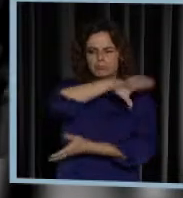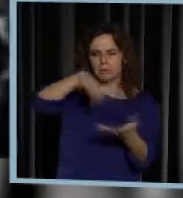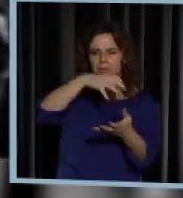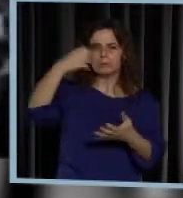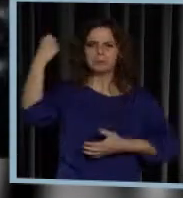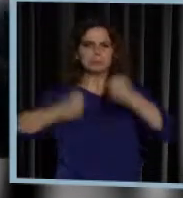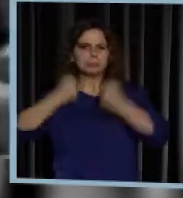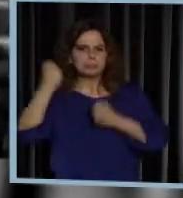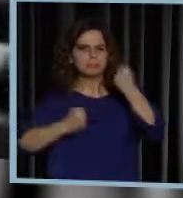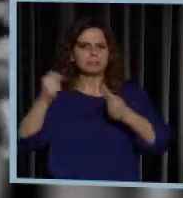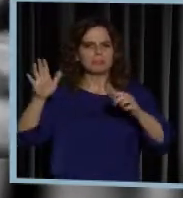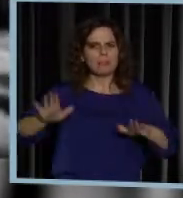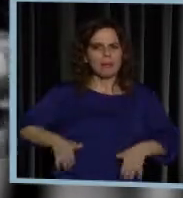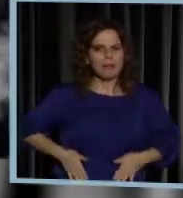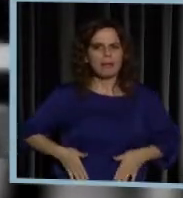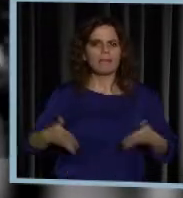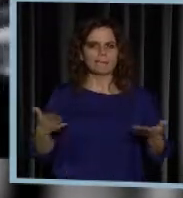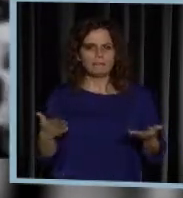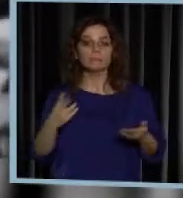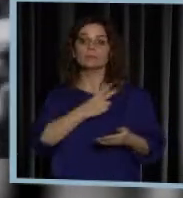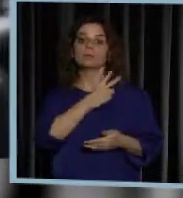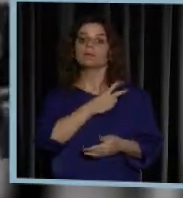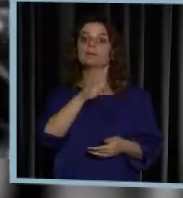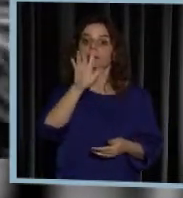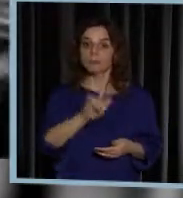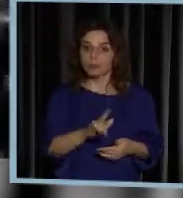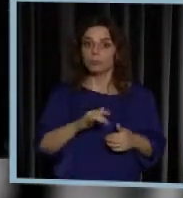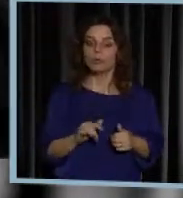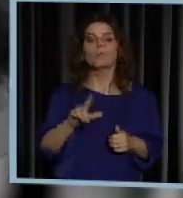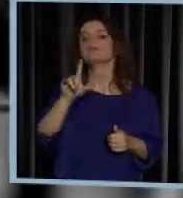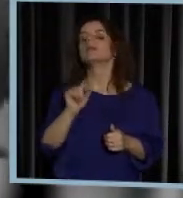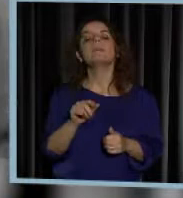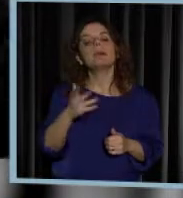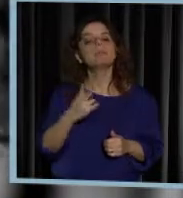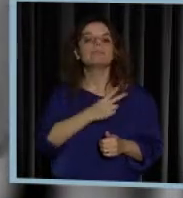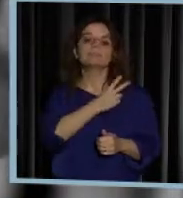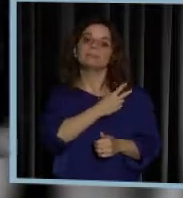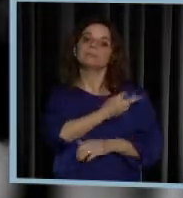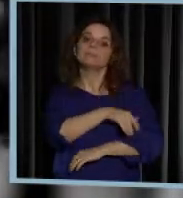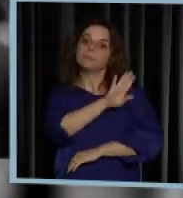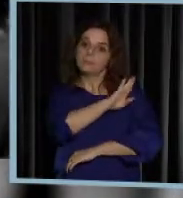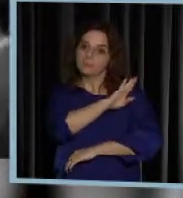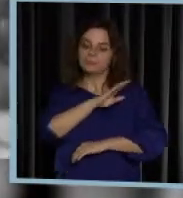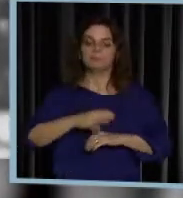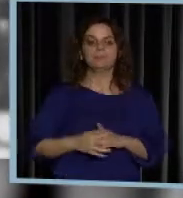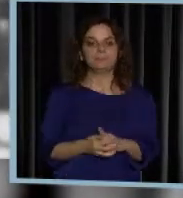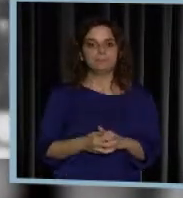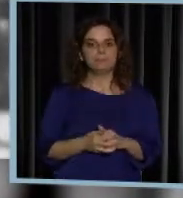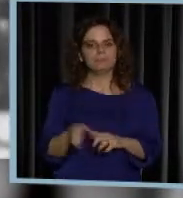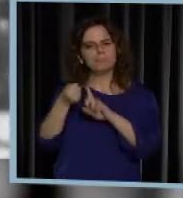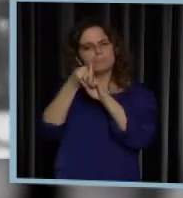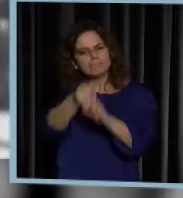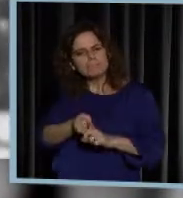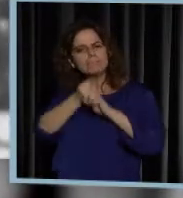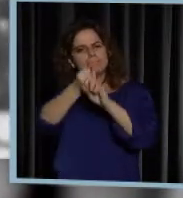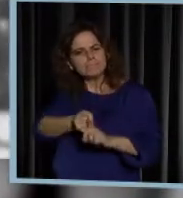manifestações, greves na Universidade de Lisboa e na Universidade de Coimbra. A